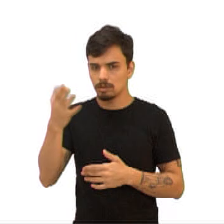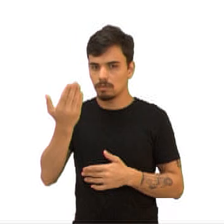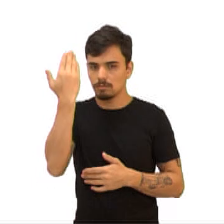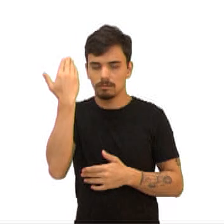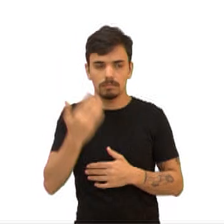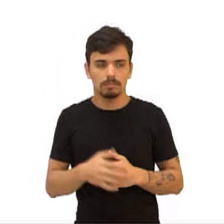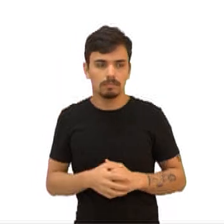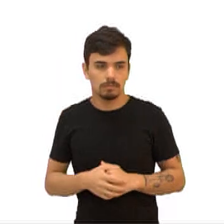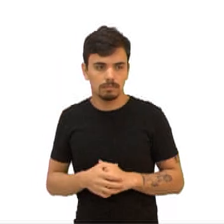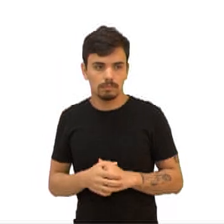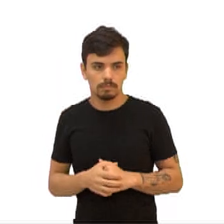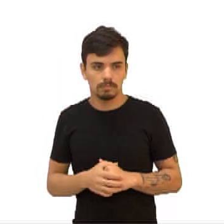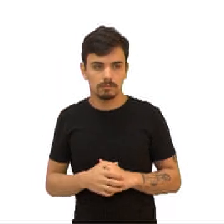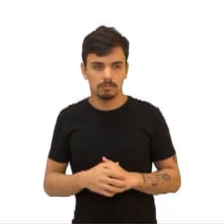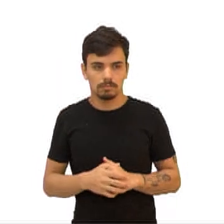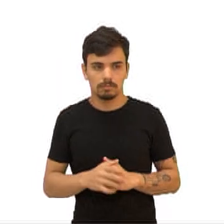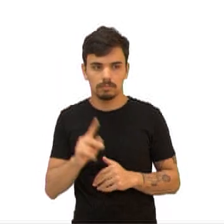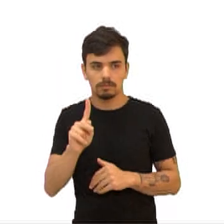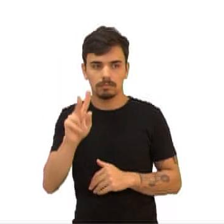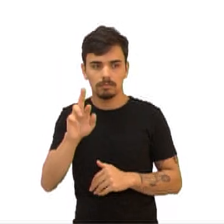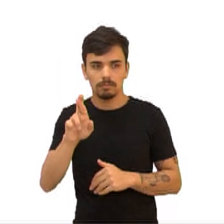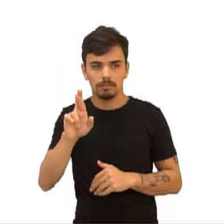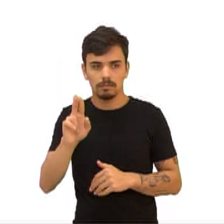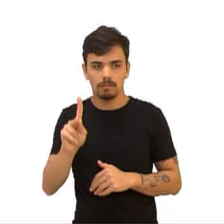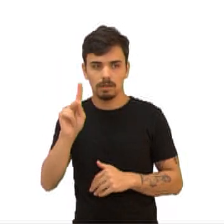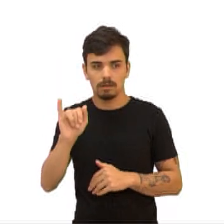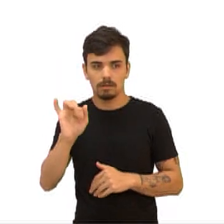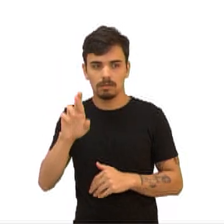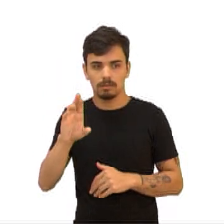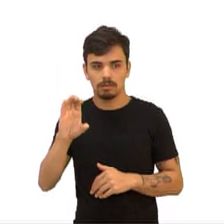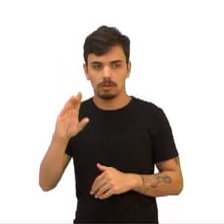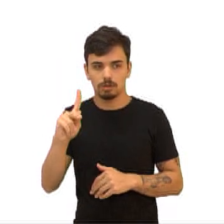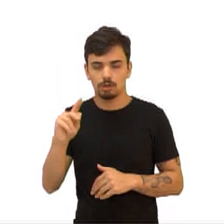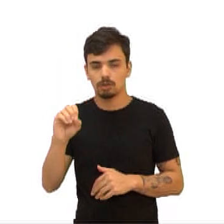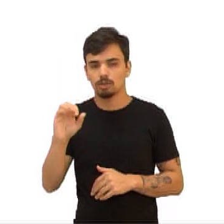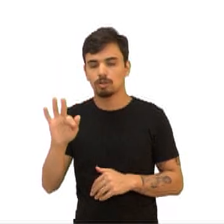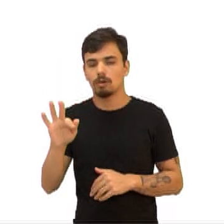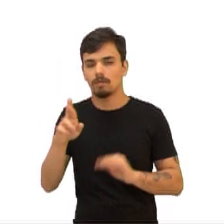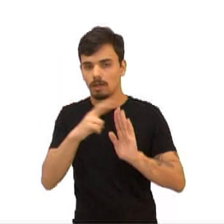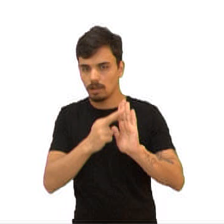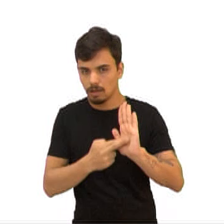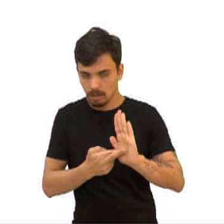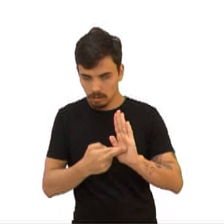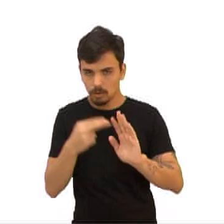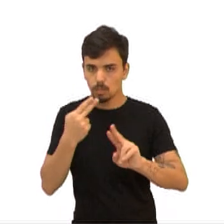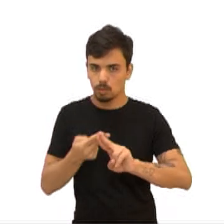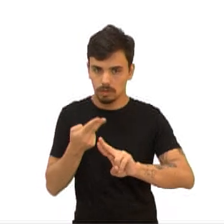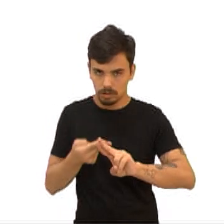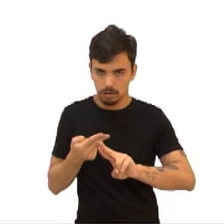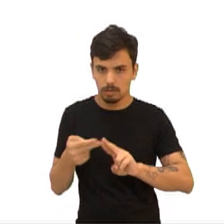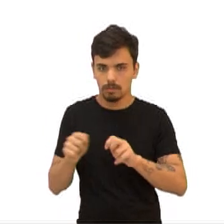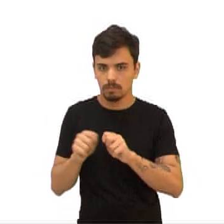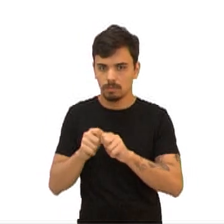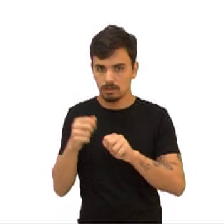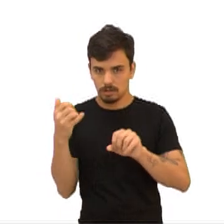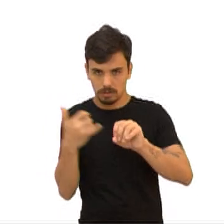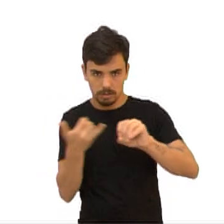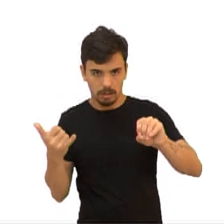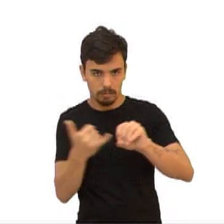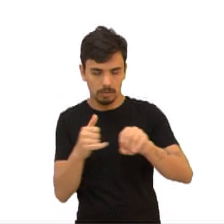usamos as regras de Kirchhoff para analisar circuitos. Então você usa as regras de Kirchhoff também para os capacitores.